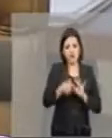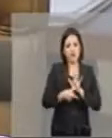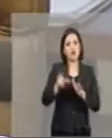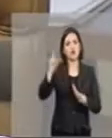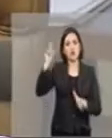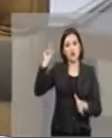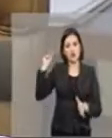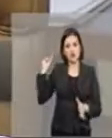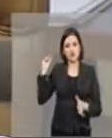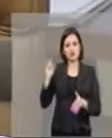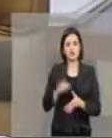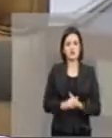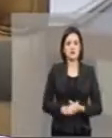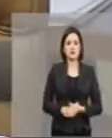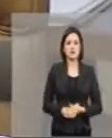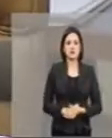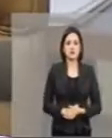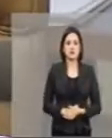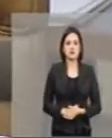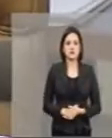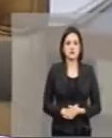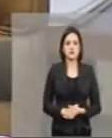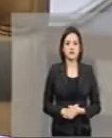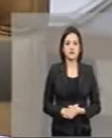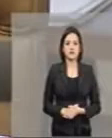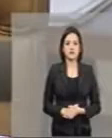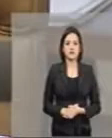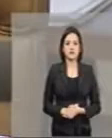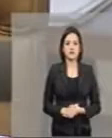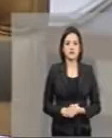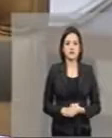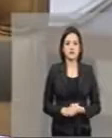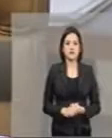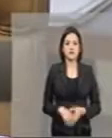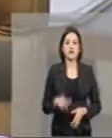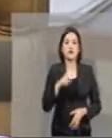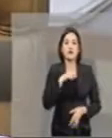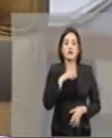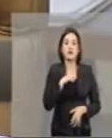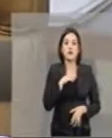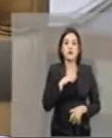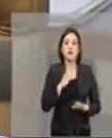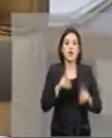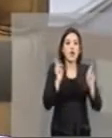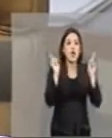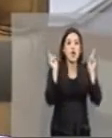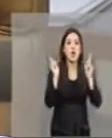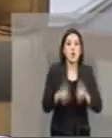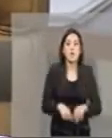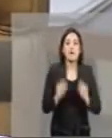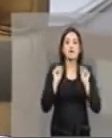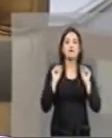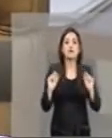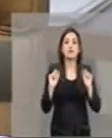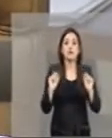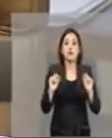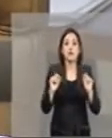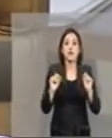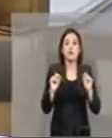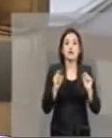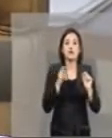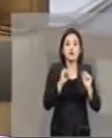voto inicial do ministro relator, é basicamente a quem compete ou a quem teria, competiria e se foi ou